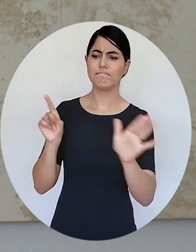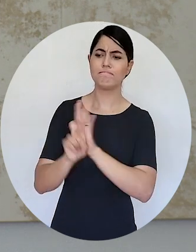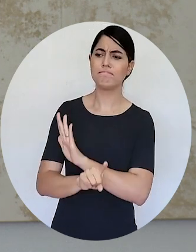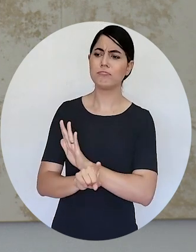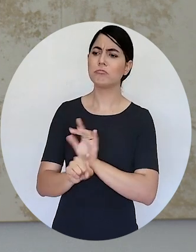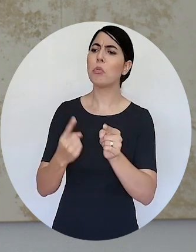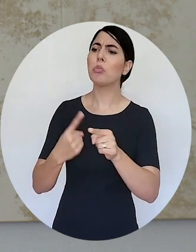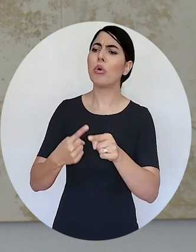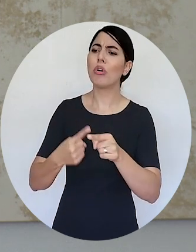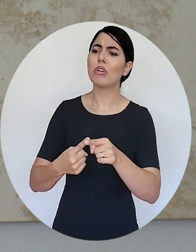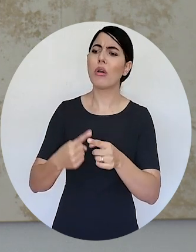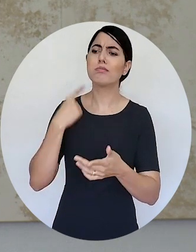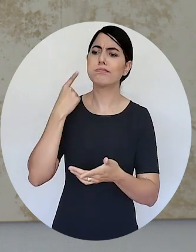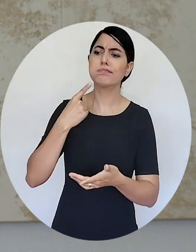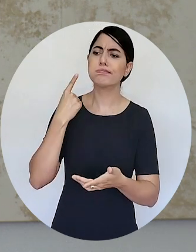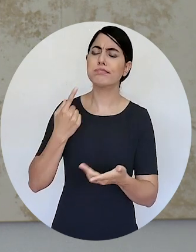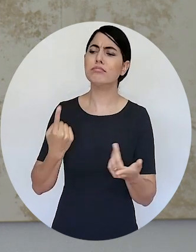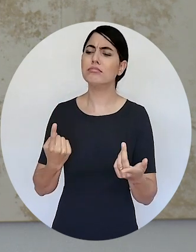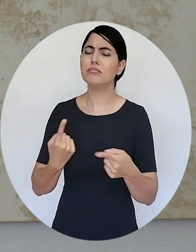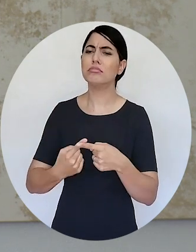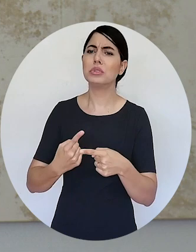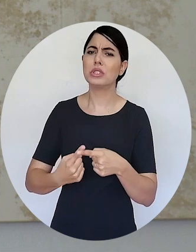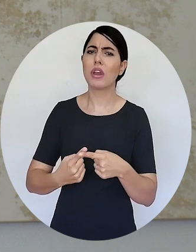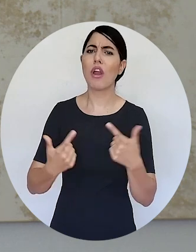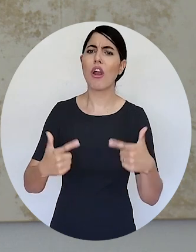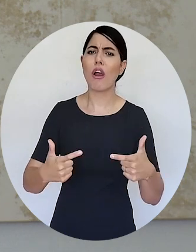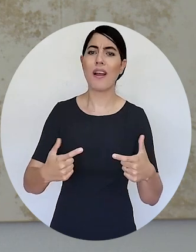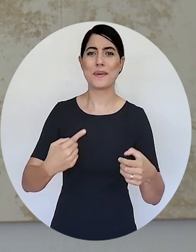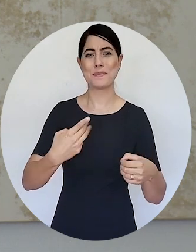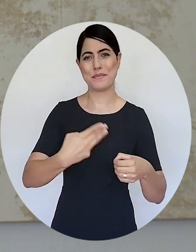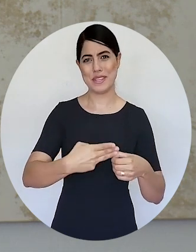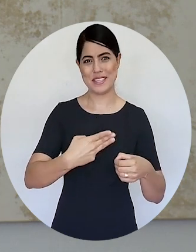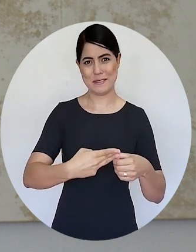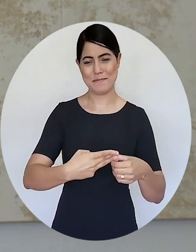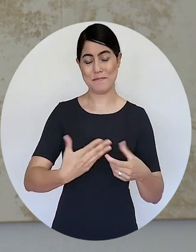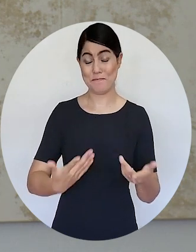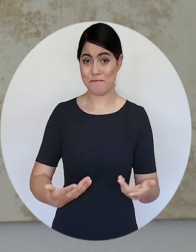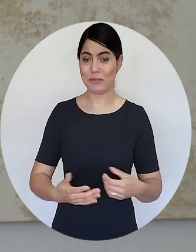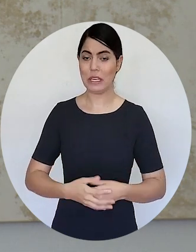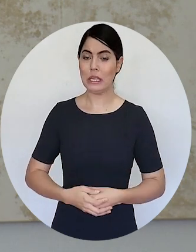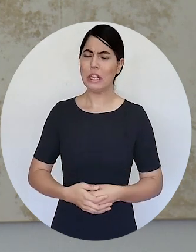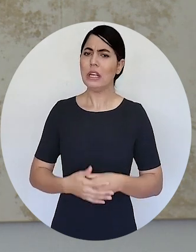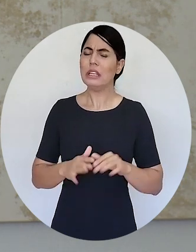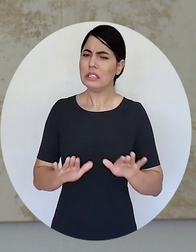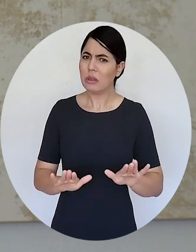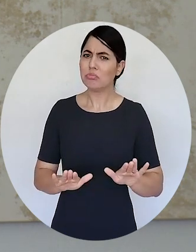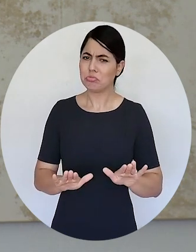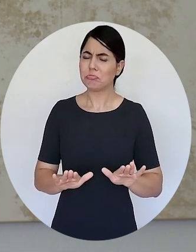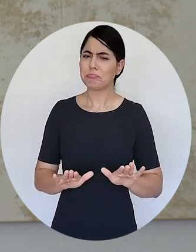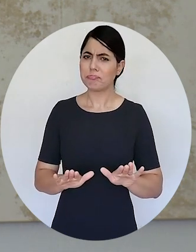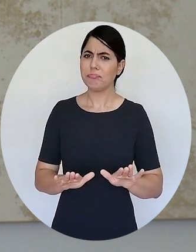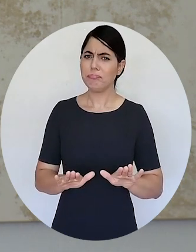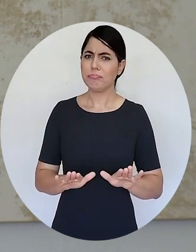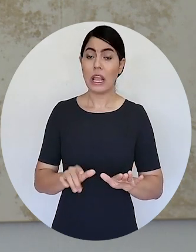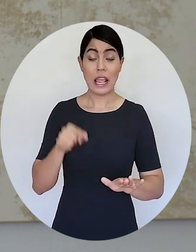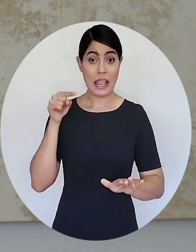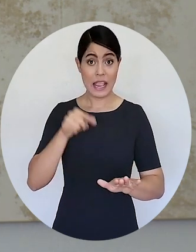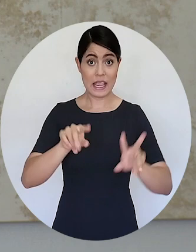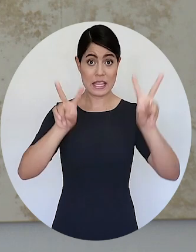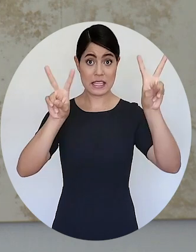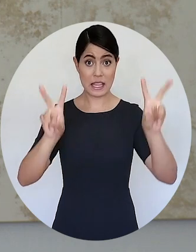questionamentos à contratação da advocacia pelos municípios. E por isso foi muito importante